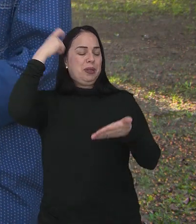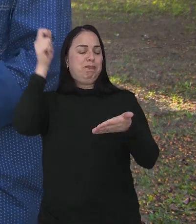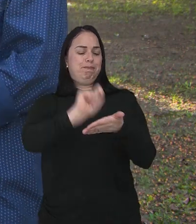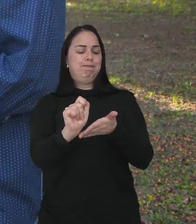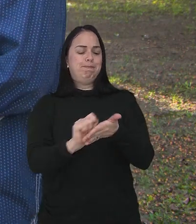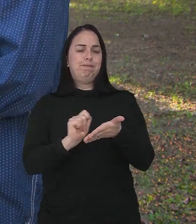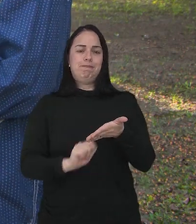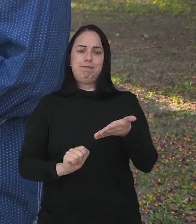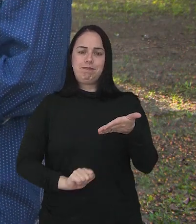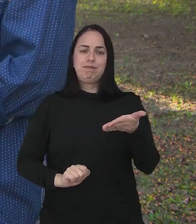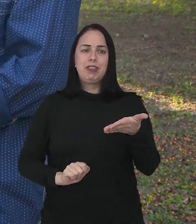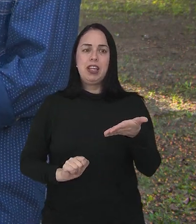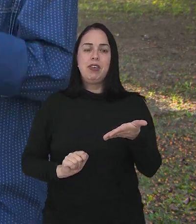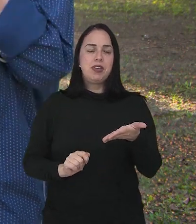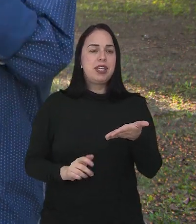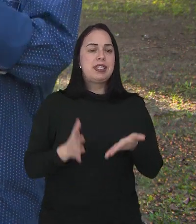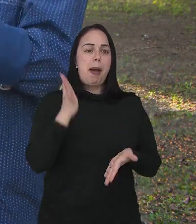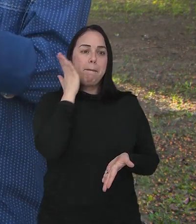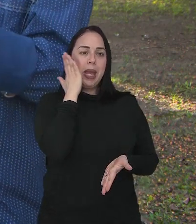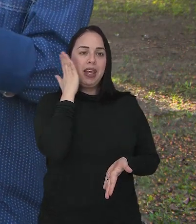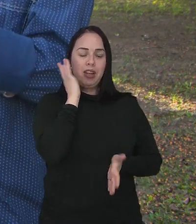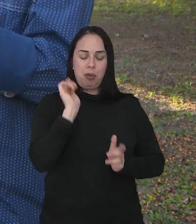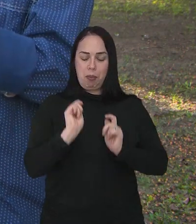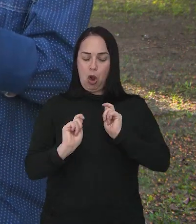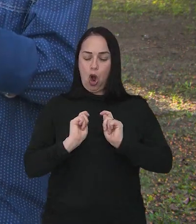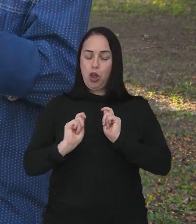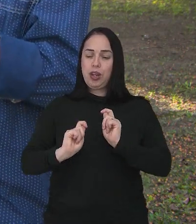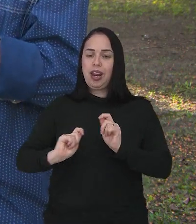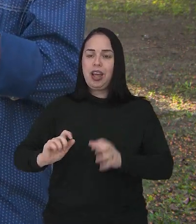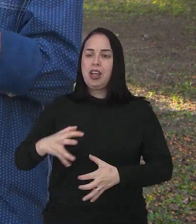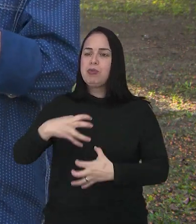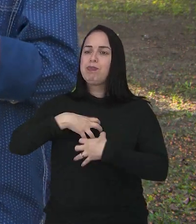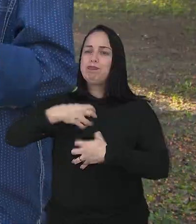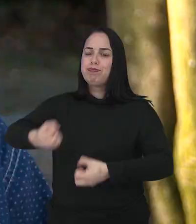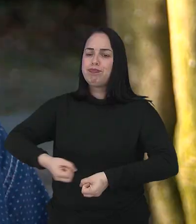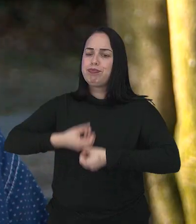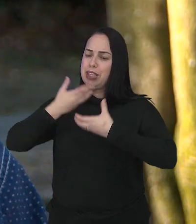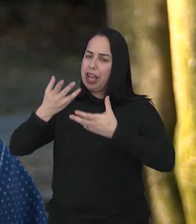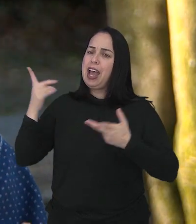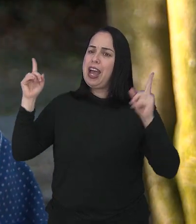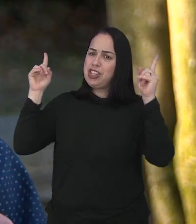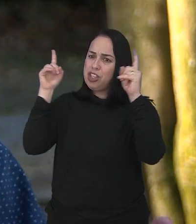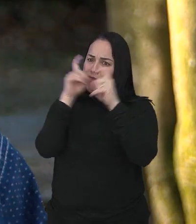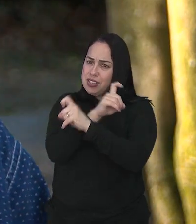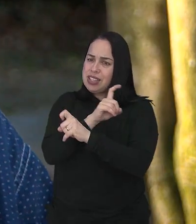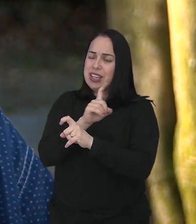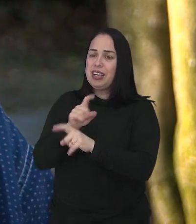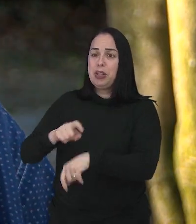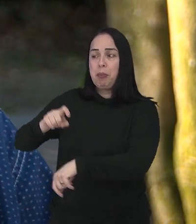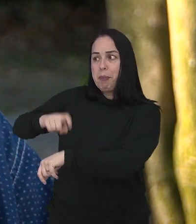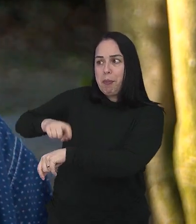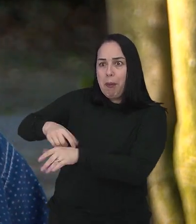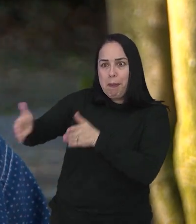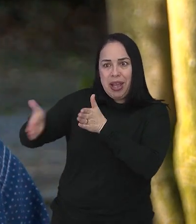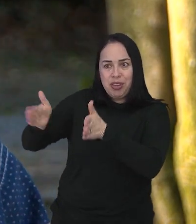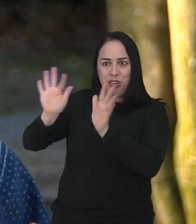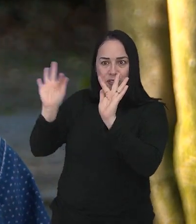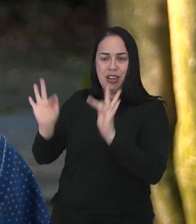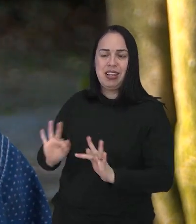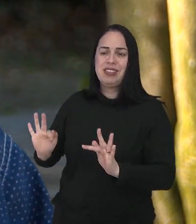você Não. aprender a lidar com essa questão. Colocar pra fora, né, o que dói, né? E é difícil fazer música feliz. Eu tenho algumas que eu